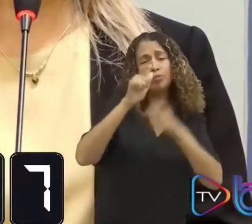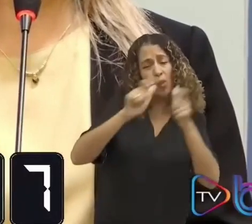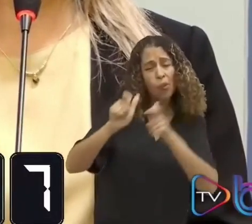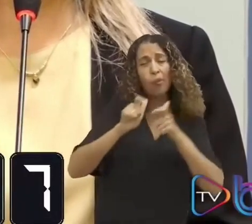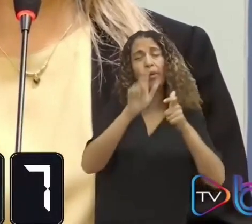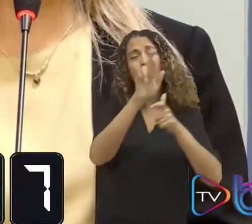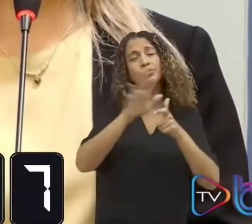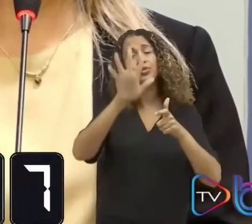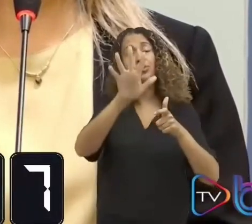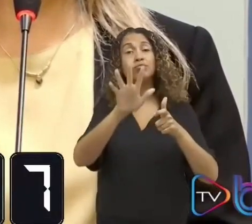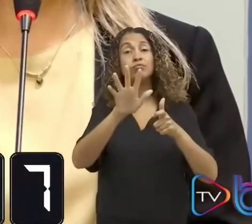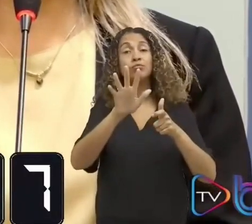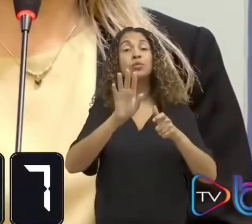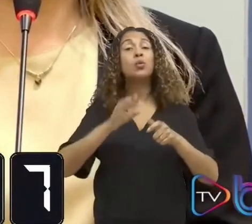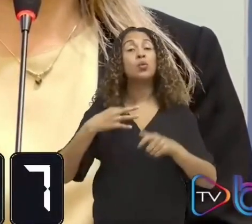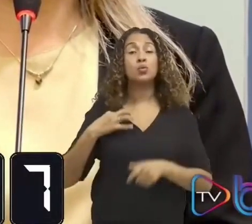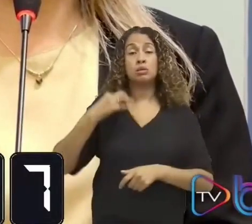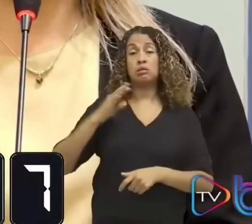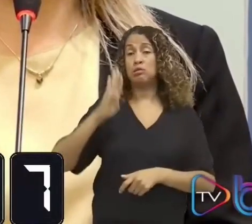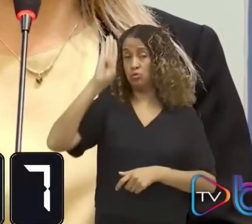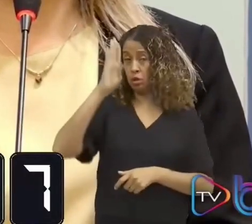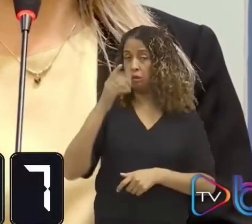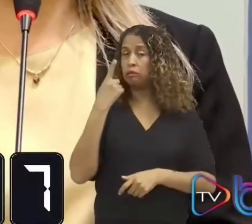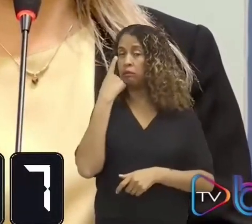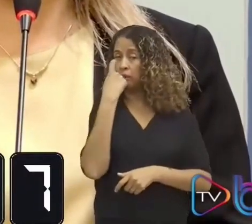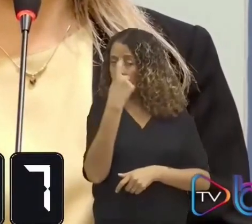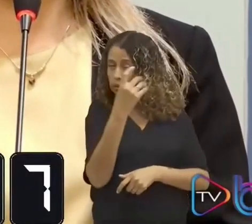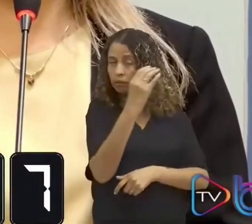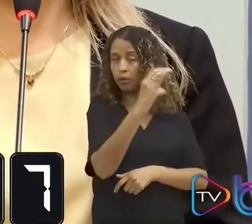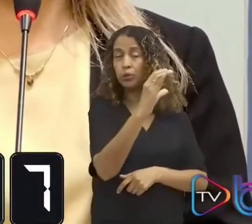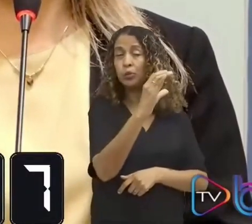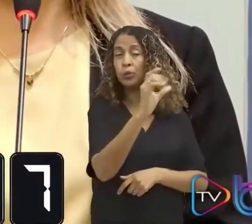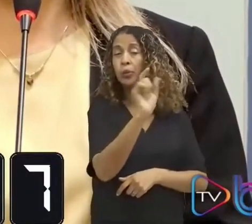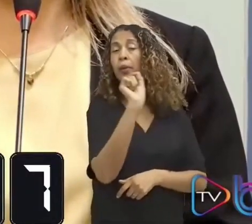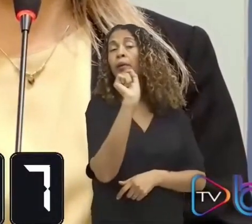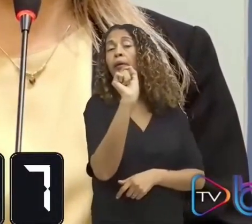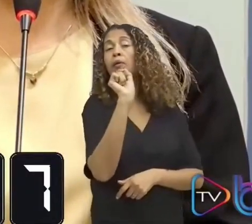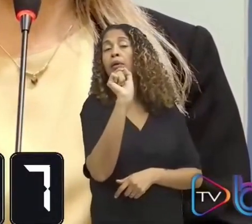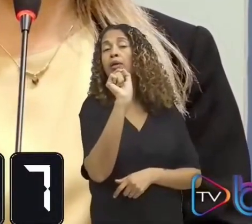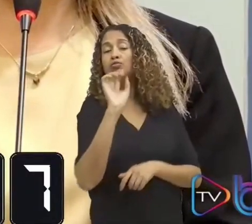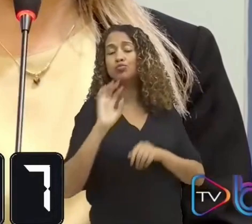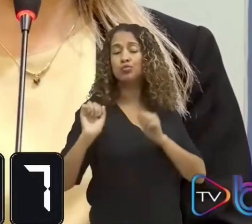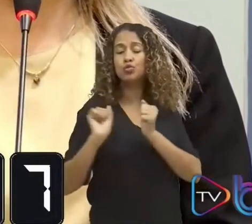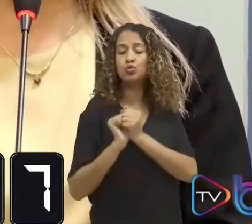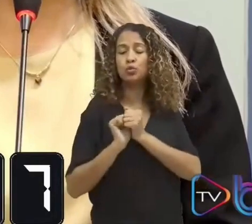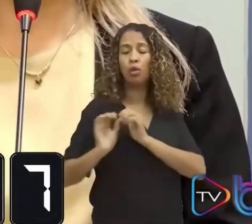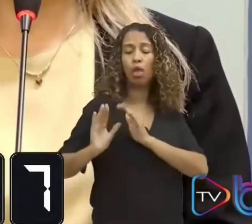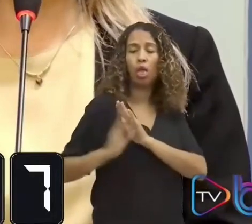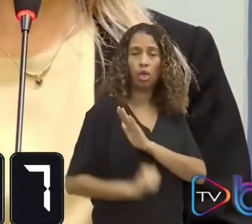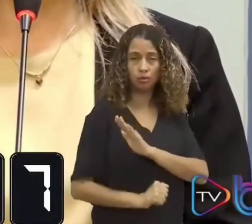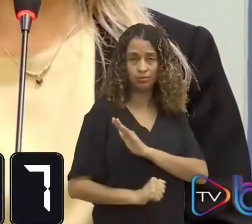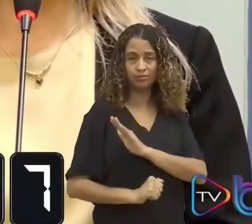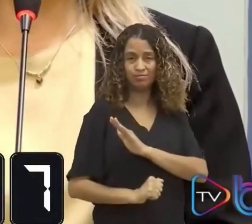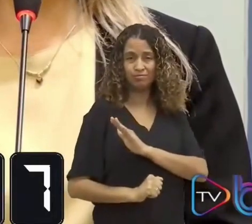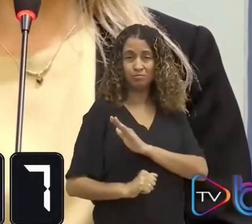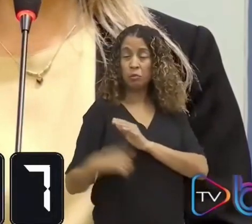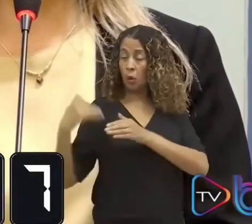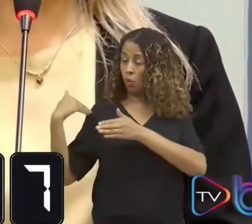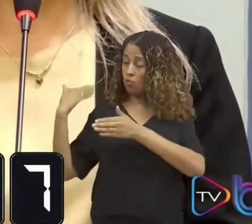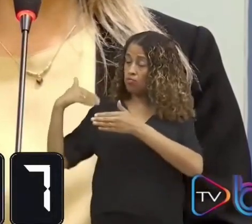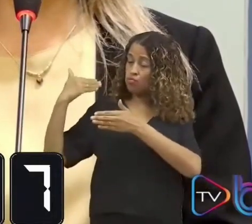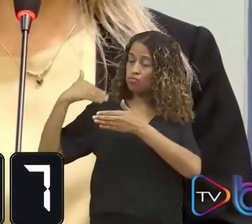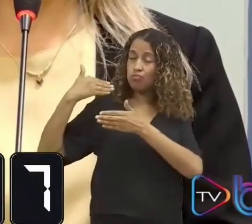candidatos que querem vir para a cidade de Camboriú e trazer junto a corrupção. Junto, histórico, de